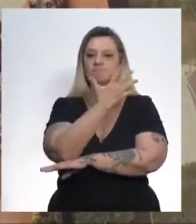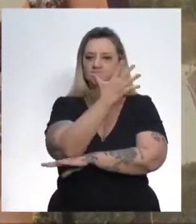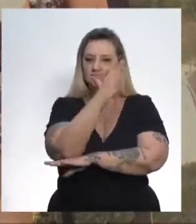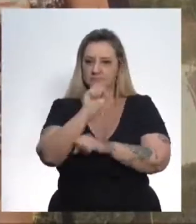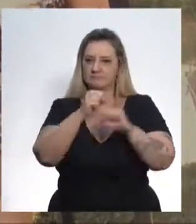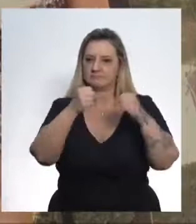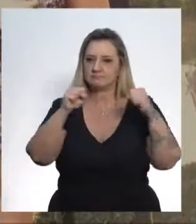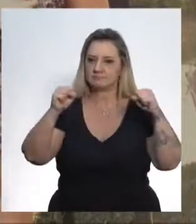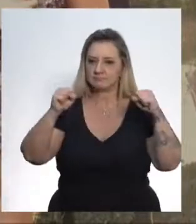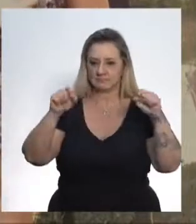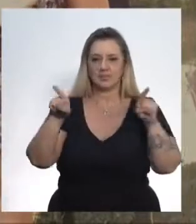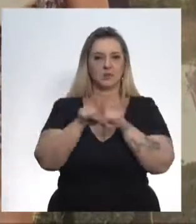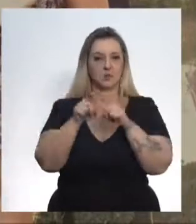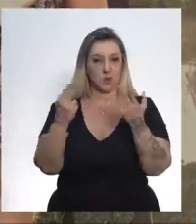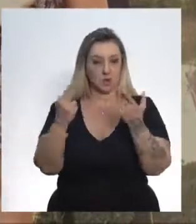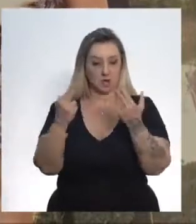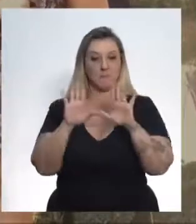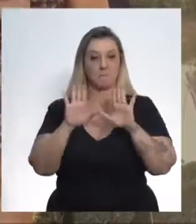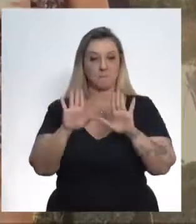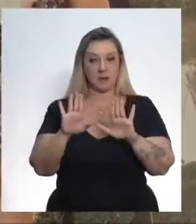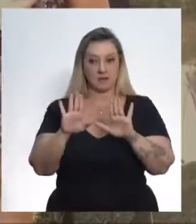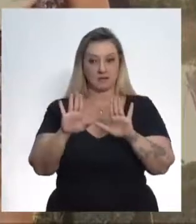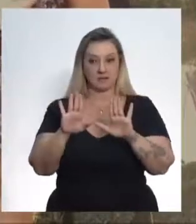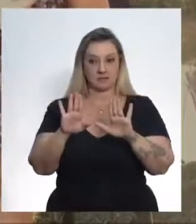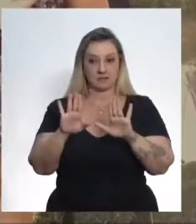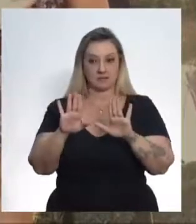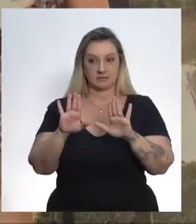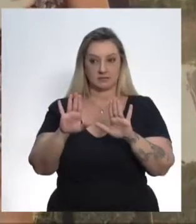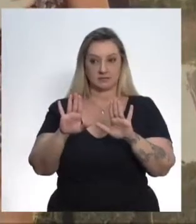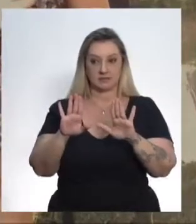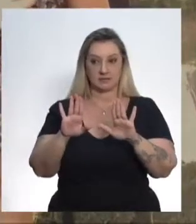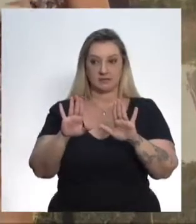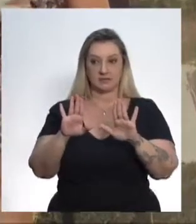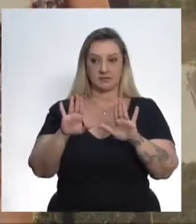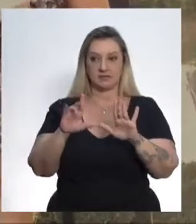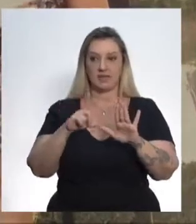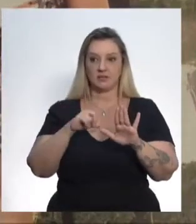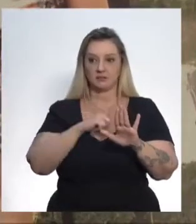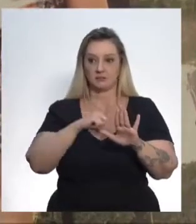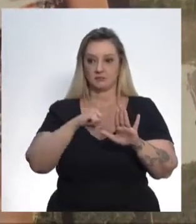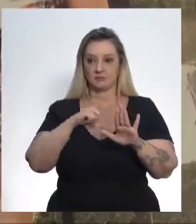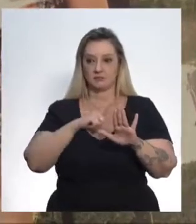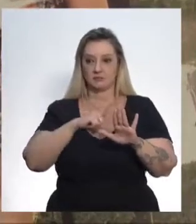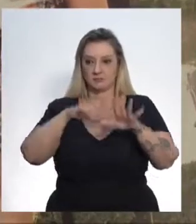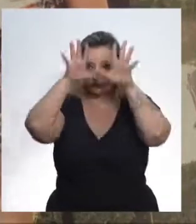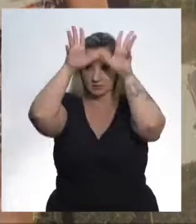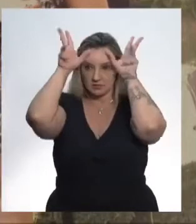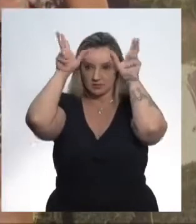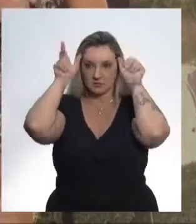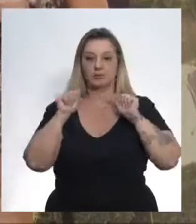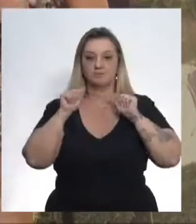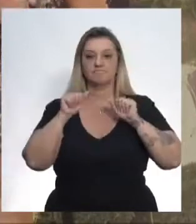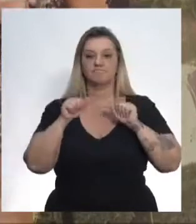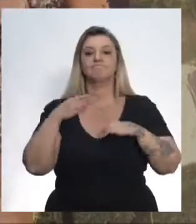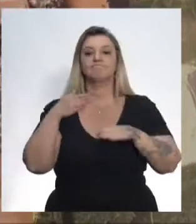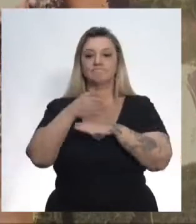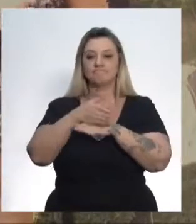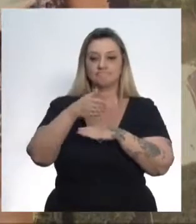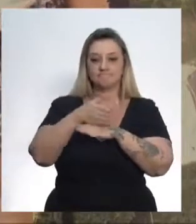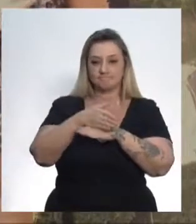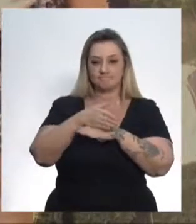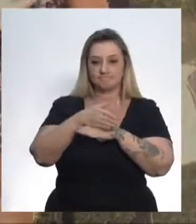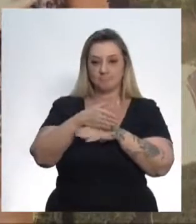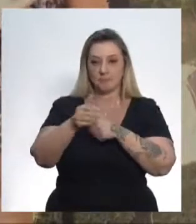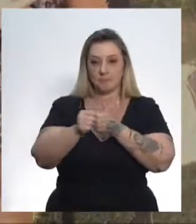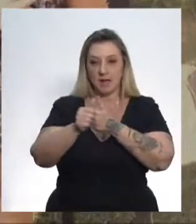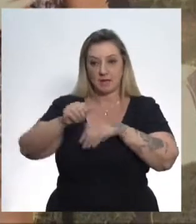e folhas largas, mas, diferente do bioma da Amazônia, ele ocupa principalmente uma área próxima do